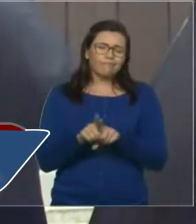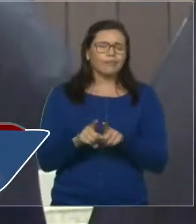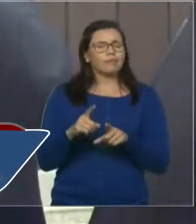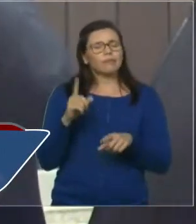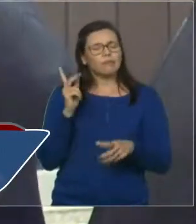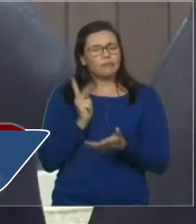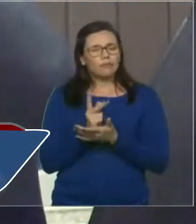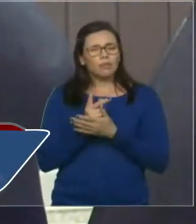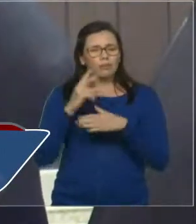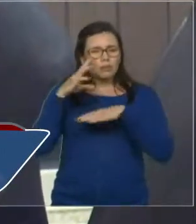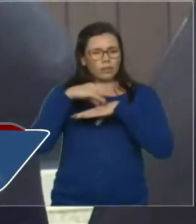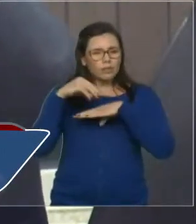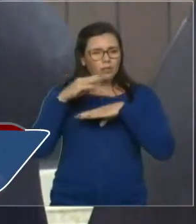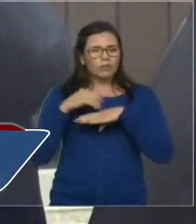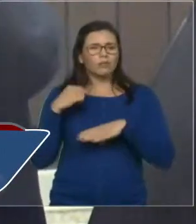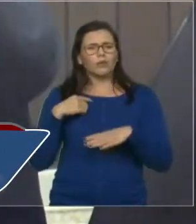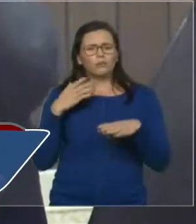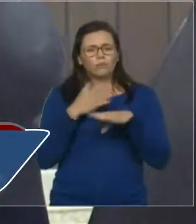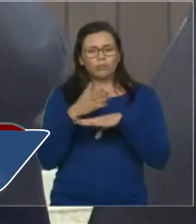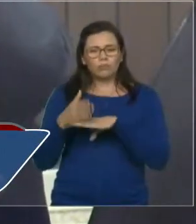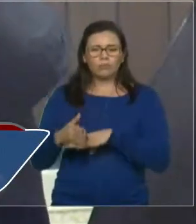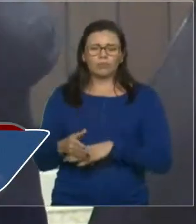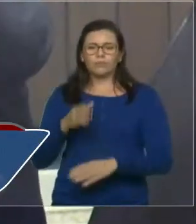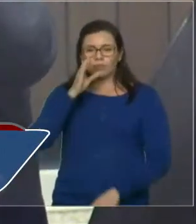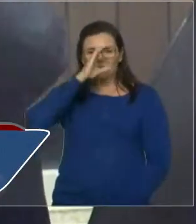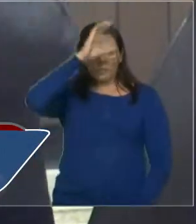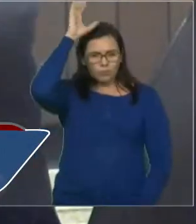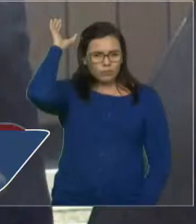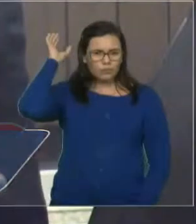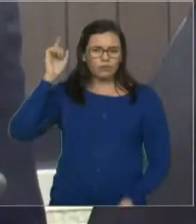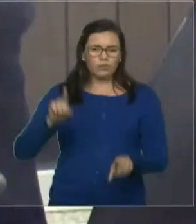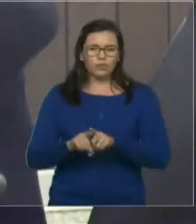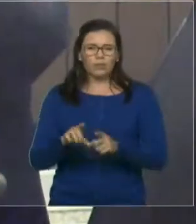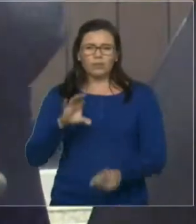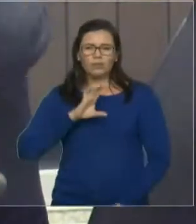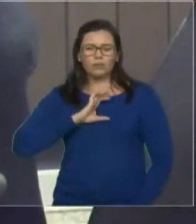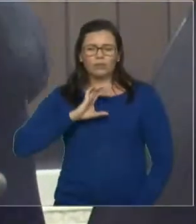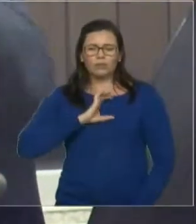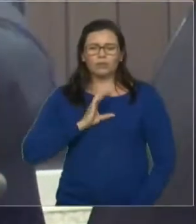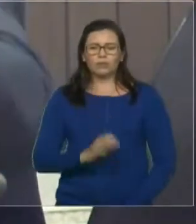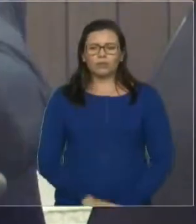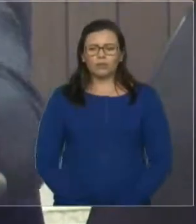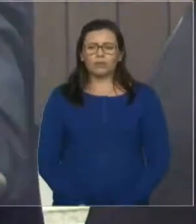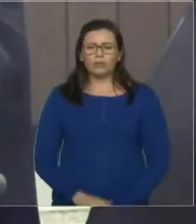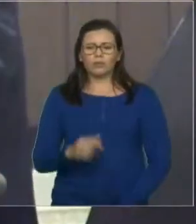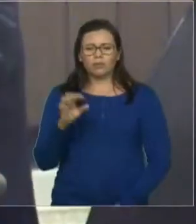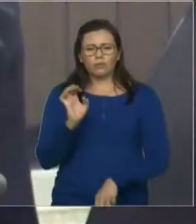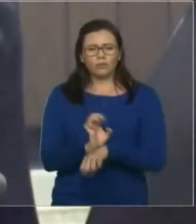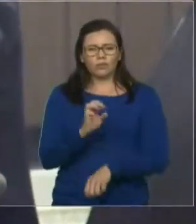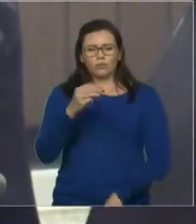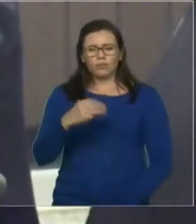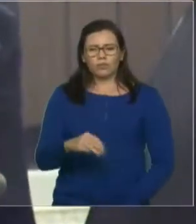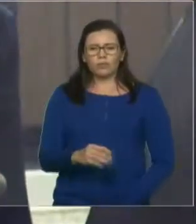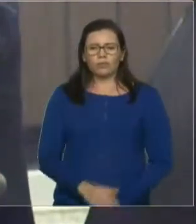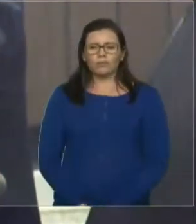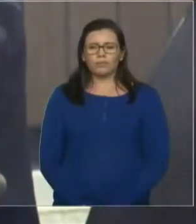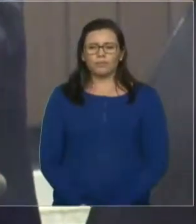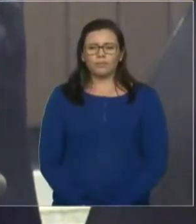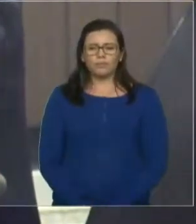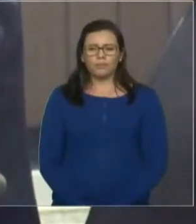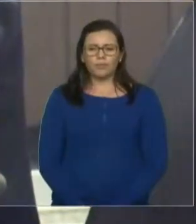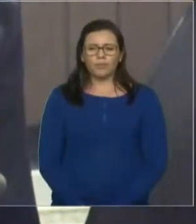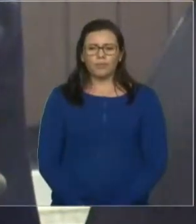áreas, saindo de Chapadinha, saindo de Caxias, de várias áreas no estado do Maranhão, e não tão distante, na